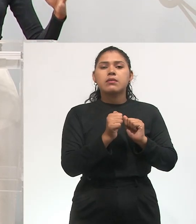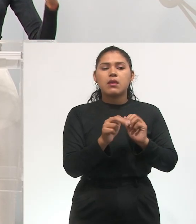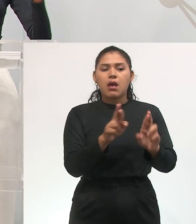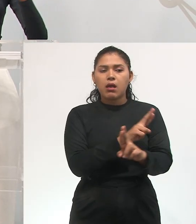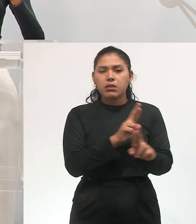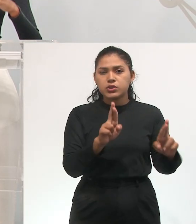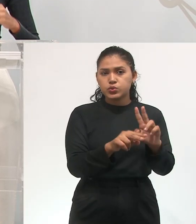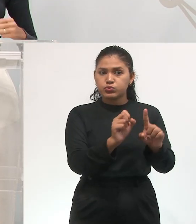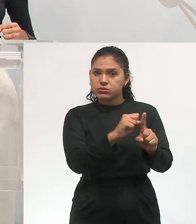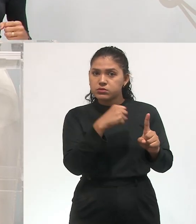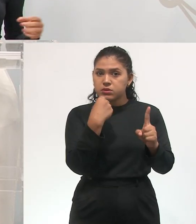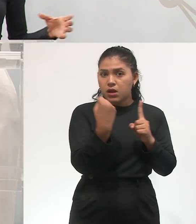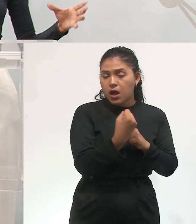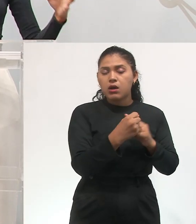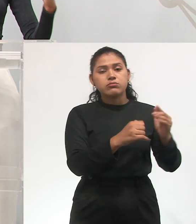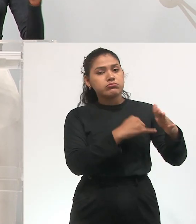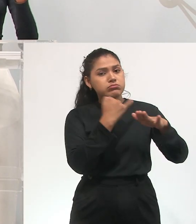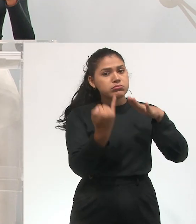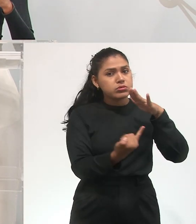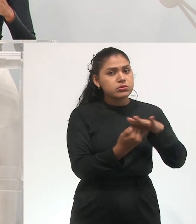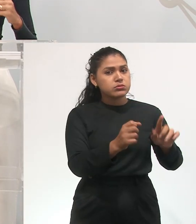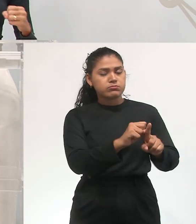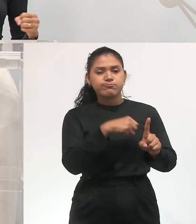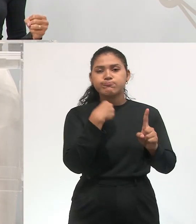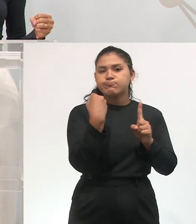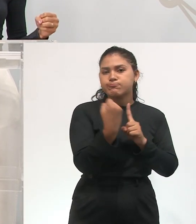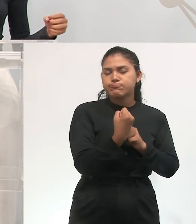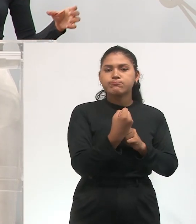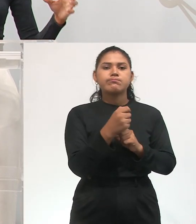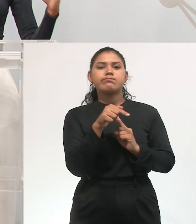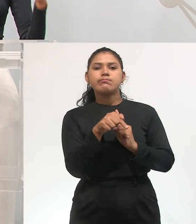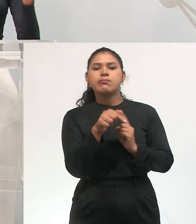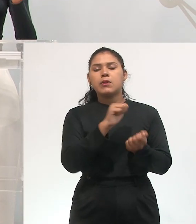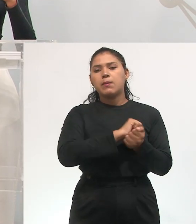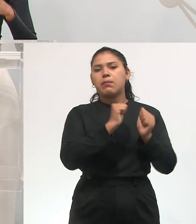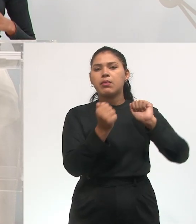as relações sociais, as instituições